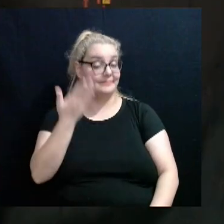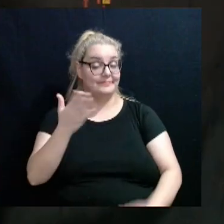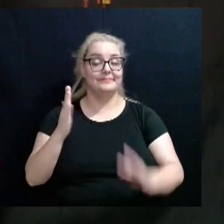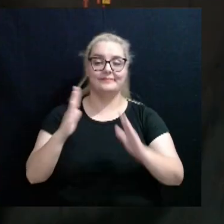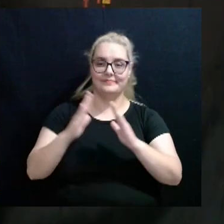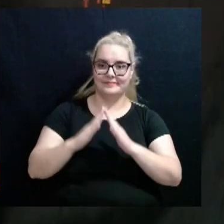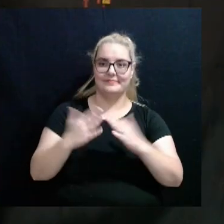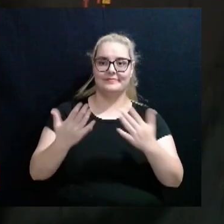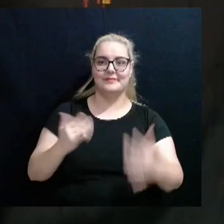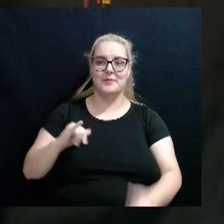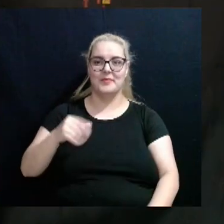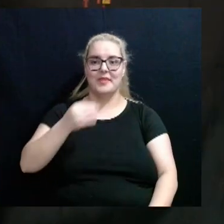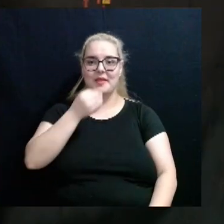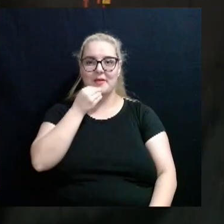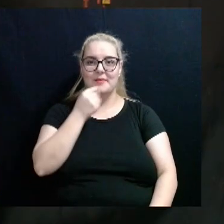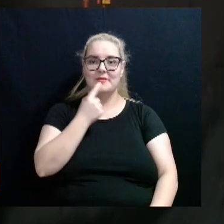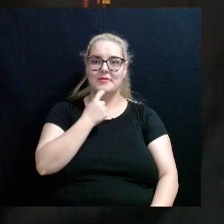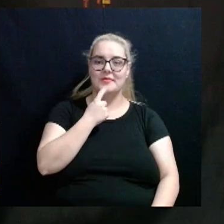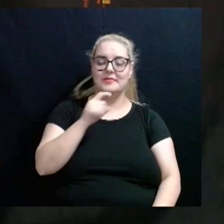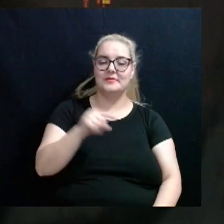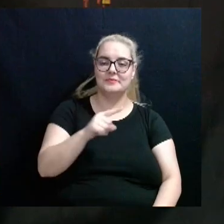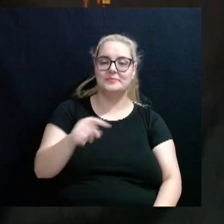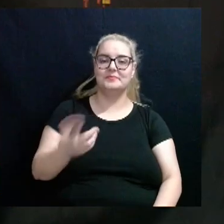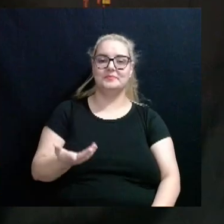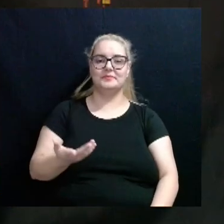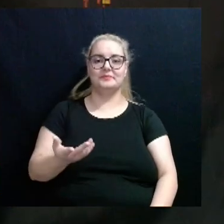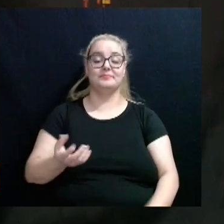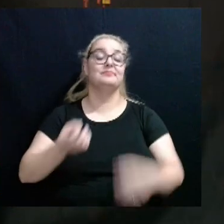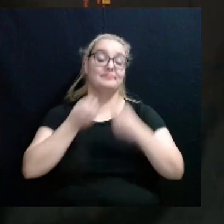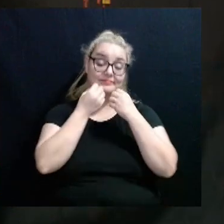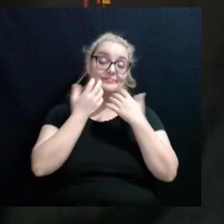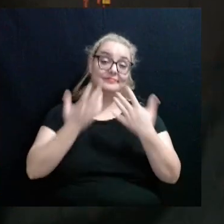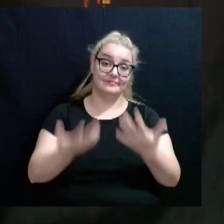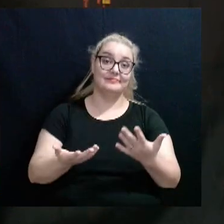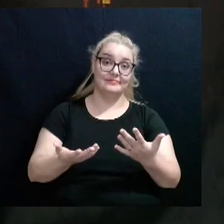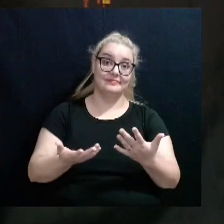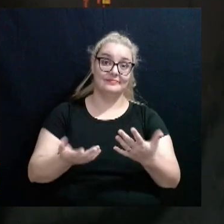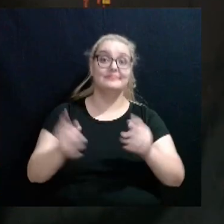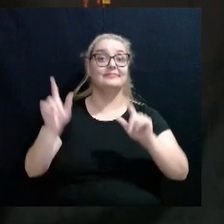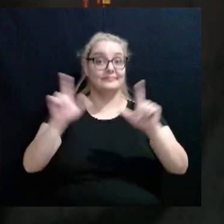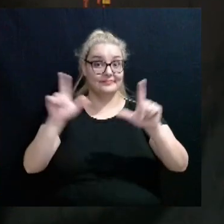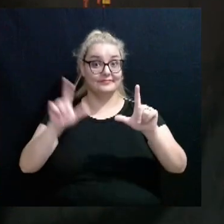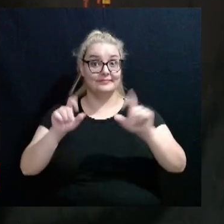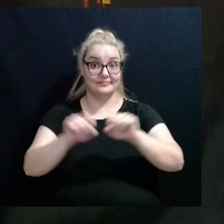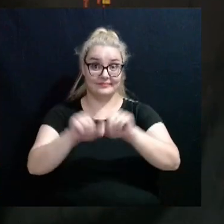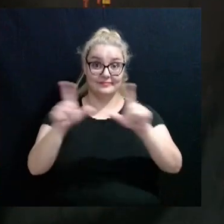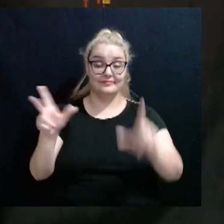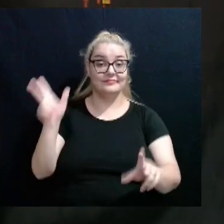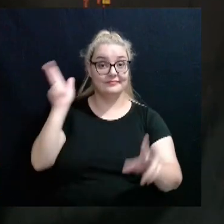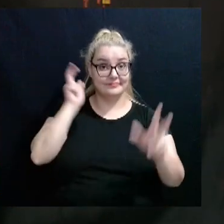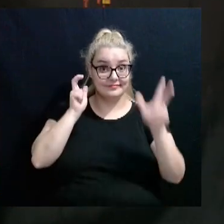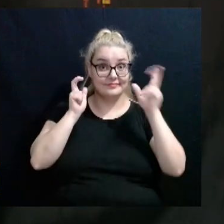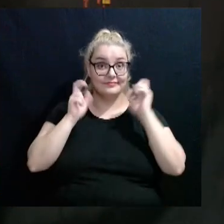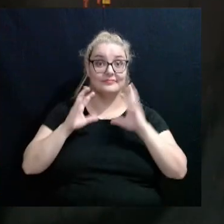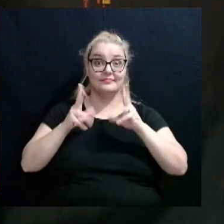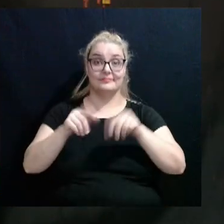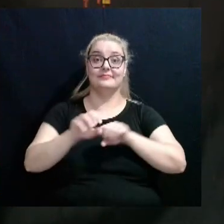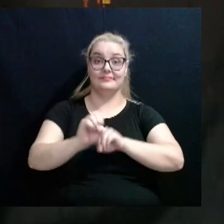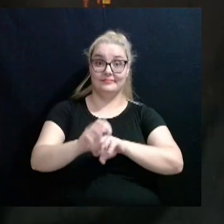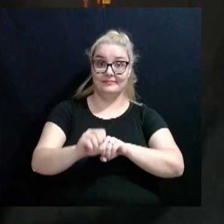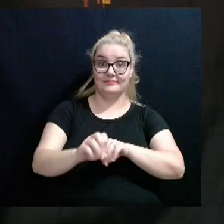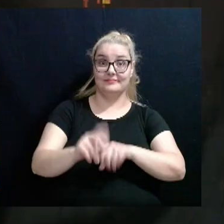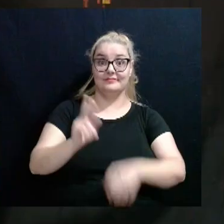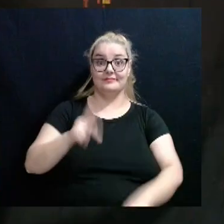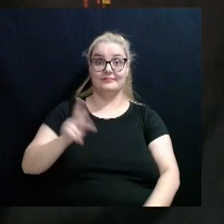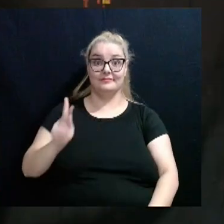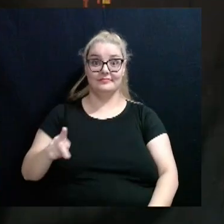seu feriado, e que bom, né? Que você está com a TV ligada, ouvindo todos esses ensinamentos que o professor